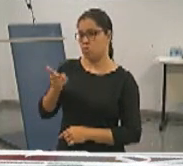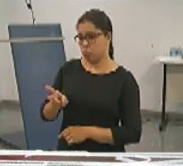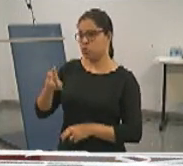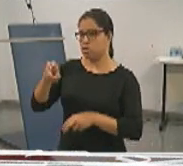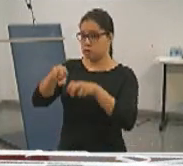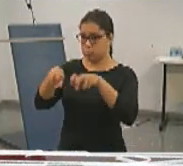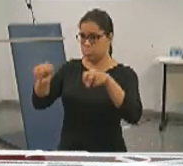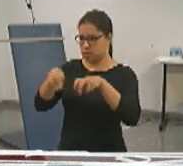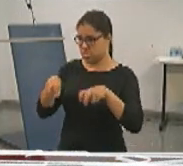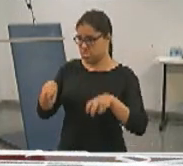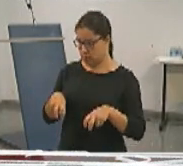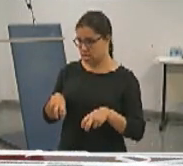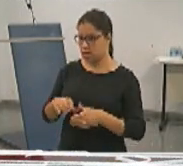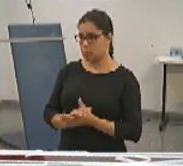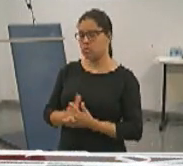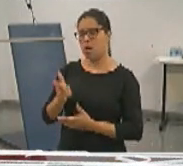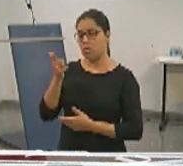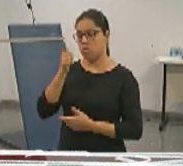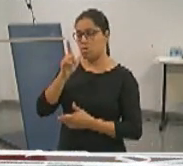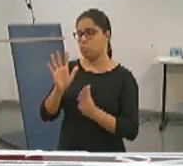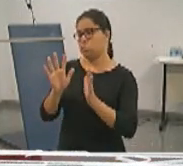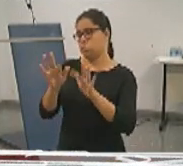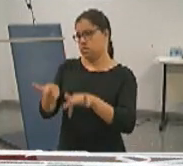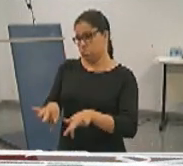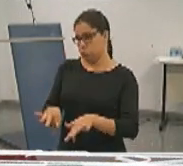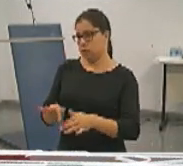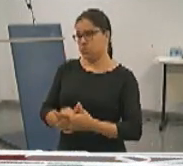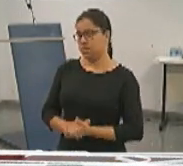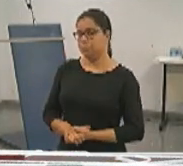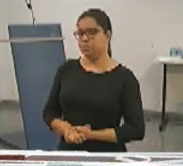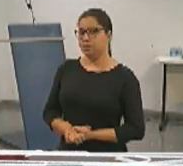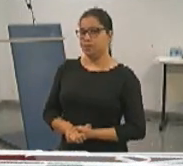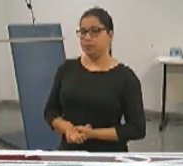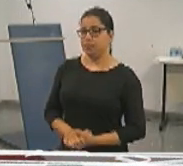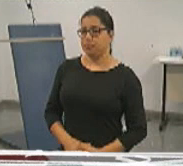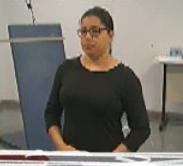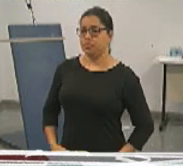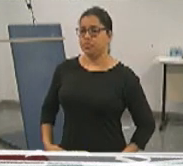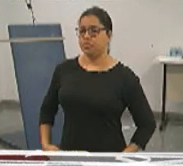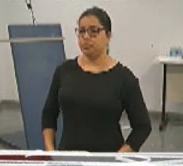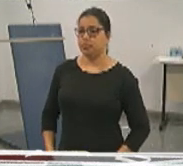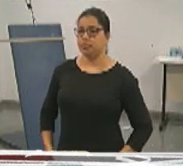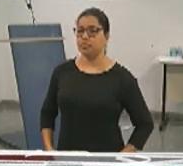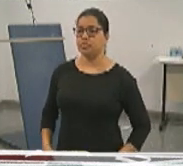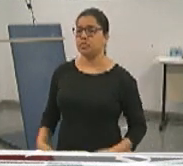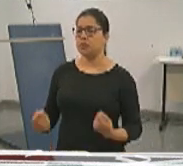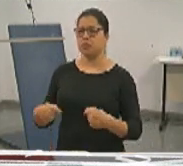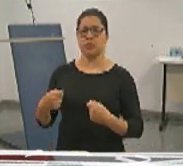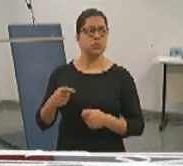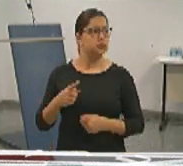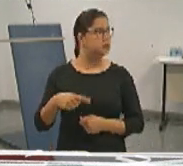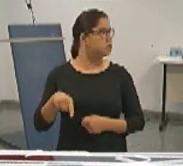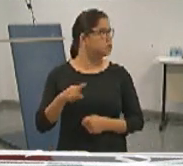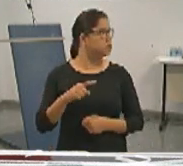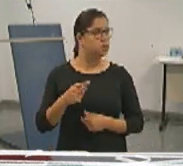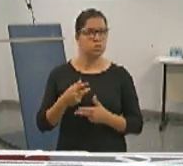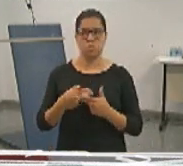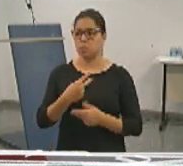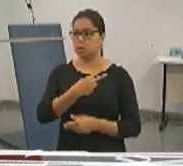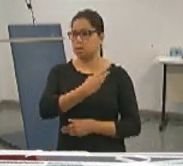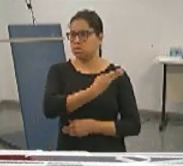gente consegue mais uma, talvez duas rodadas. E estão todos de acordo? Precisam de alguma coisa? Precisam de um